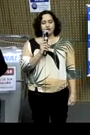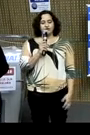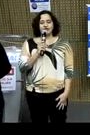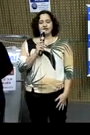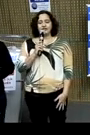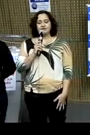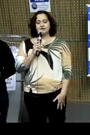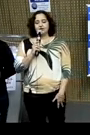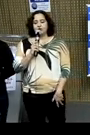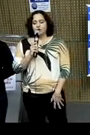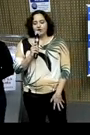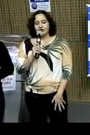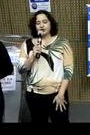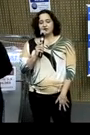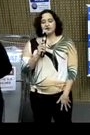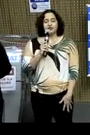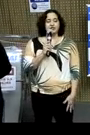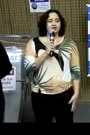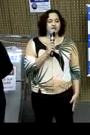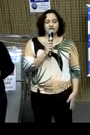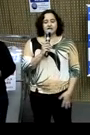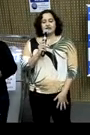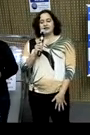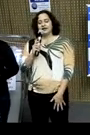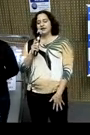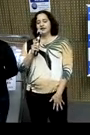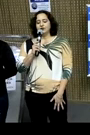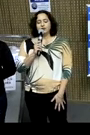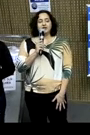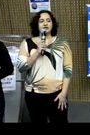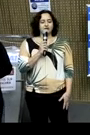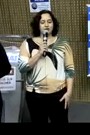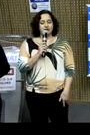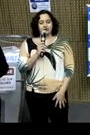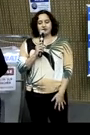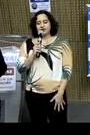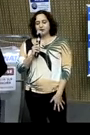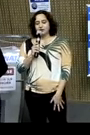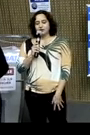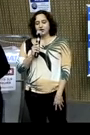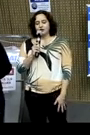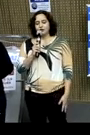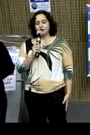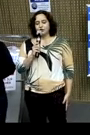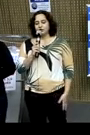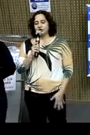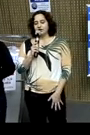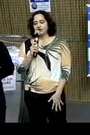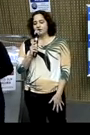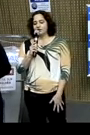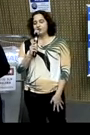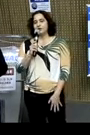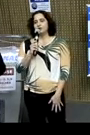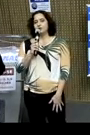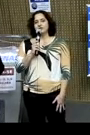escuta qualificada, o atendimento da gestante dentro do pré-natal também nós tivemos, a consulta